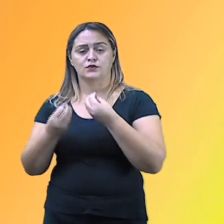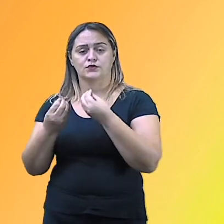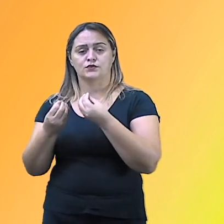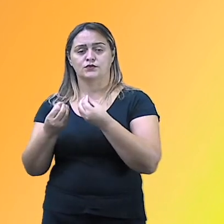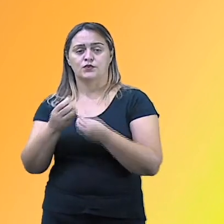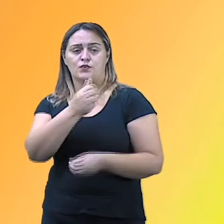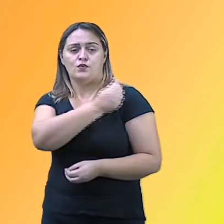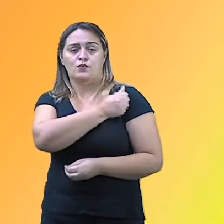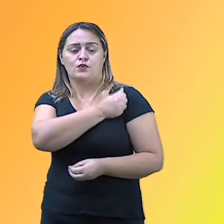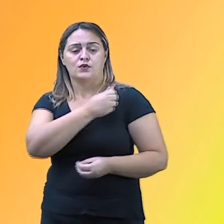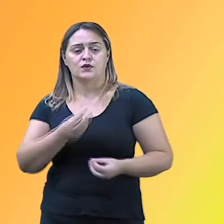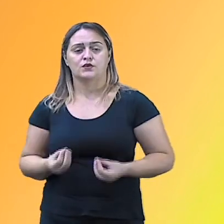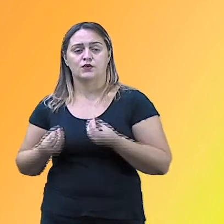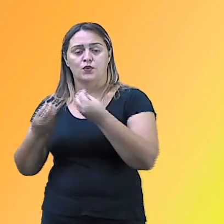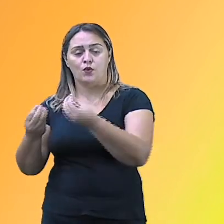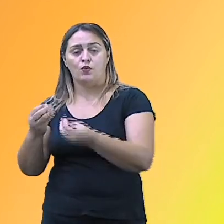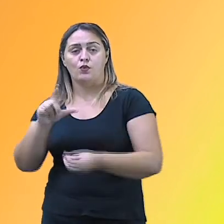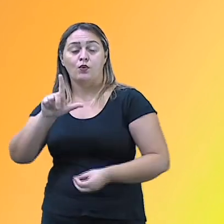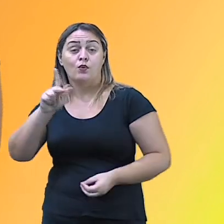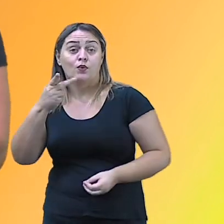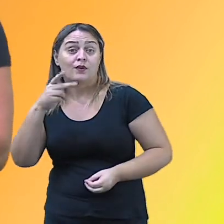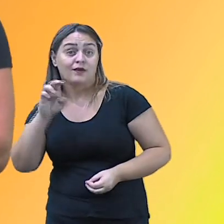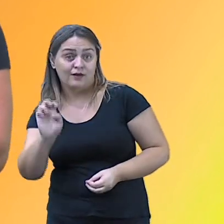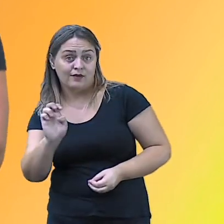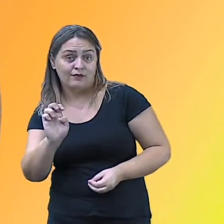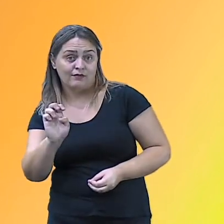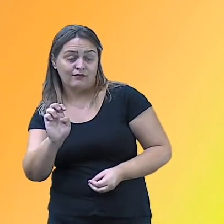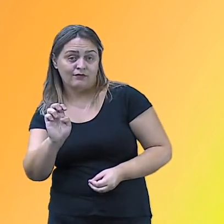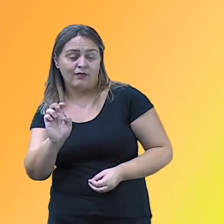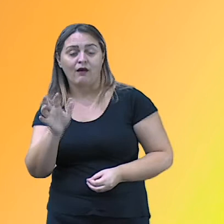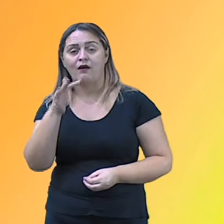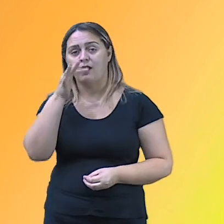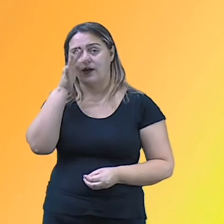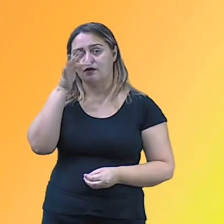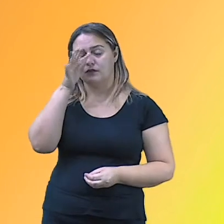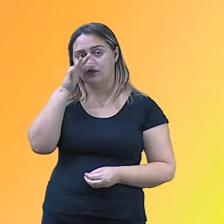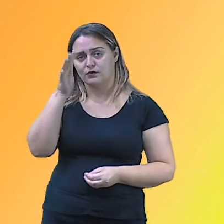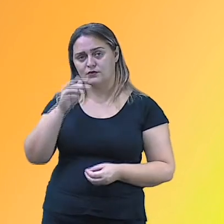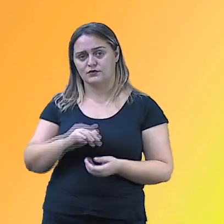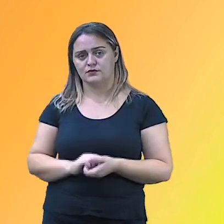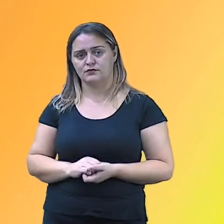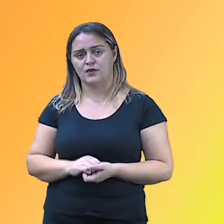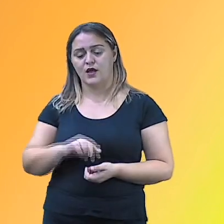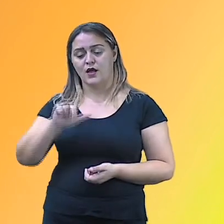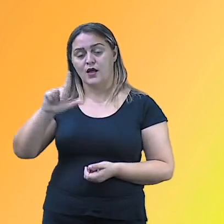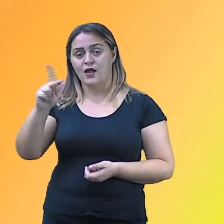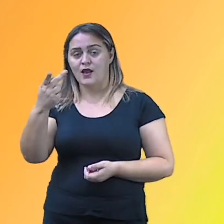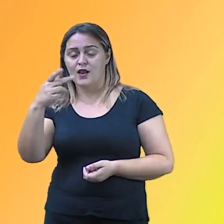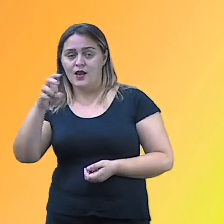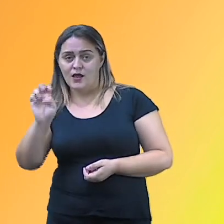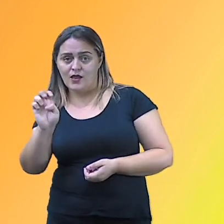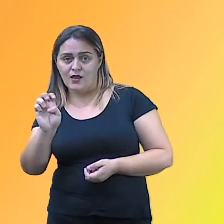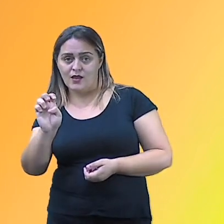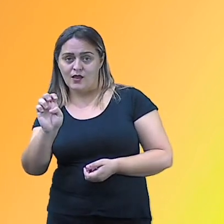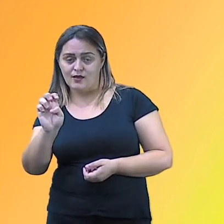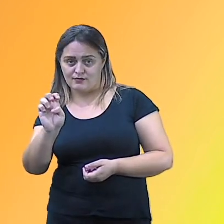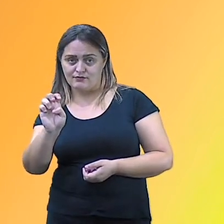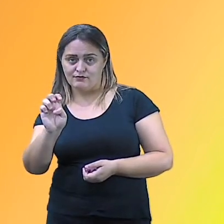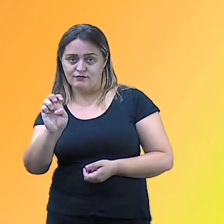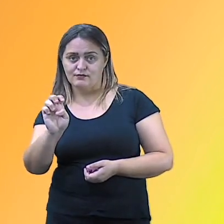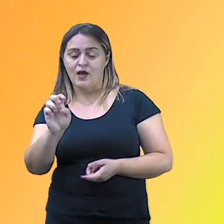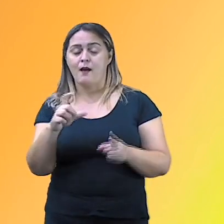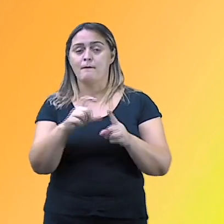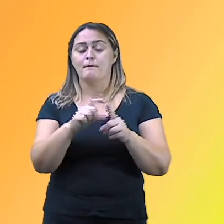os alunos entregou-lhe as flores. Aqui o exemplo, né? O aluno entregou-lhe as flores.